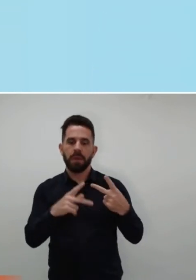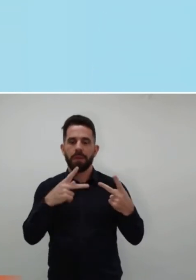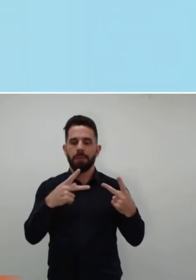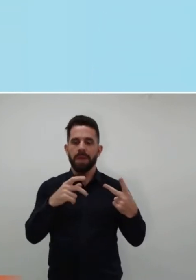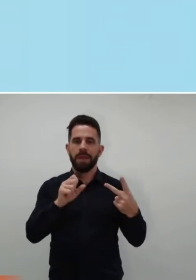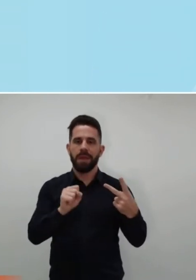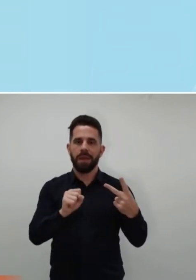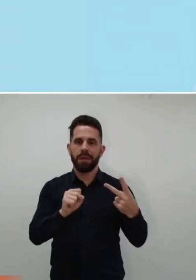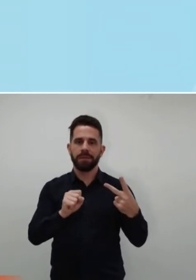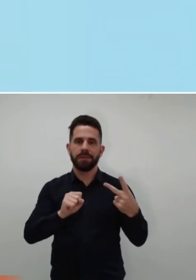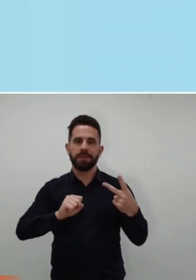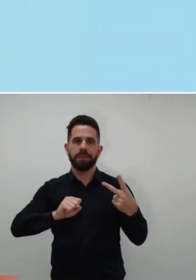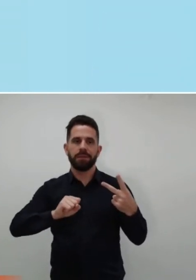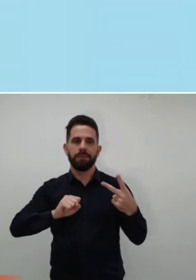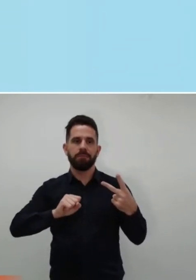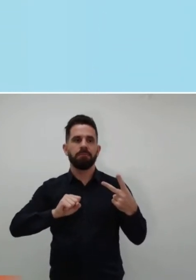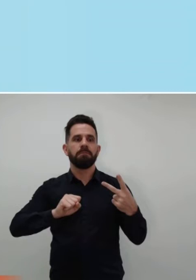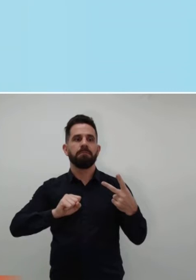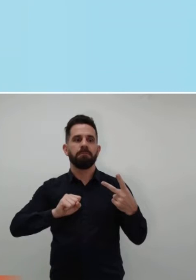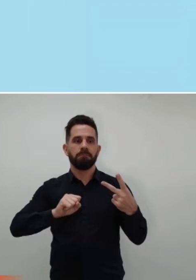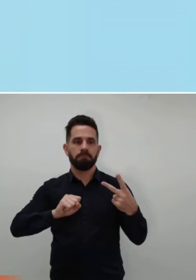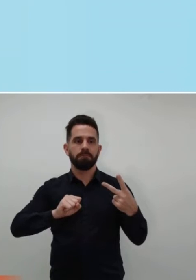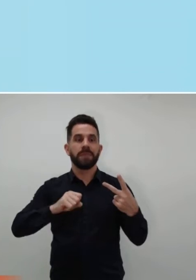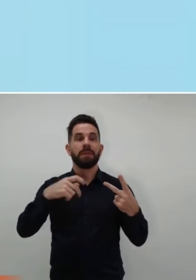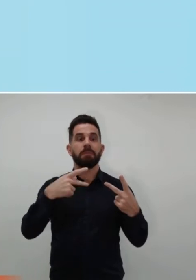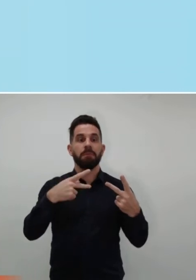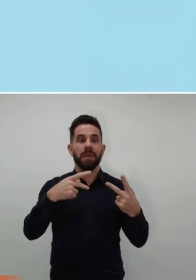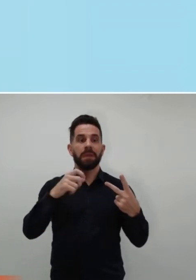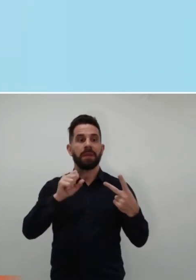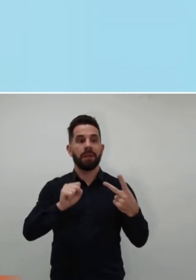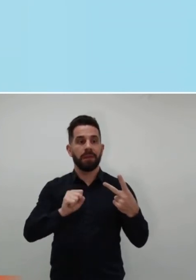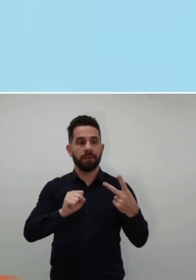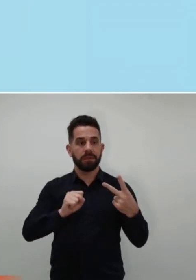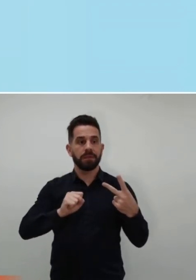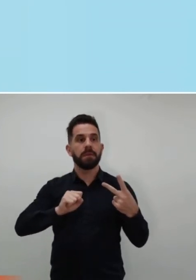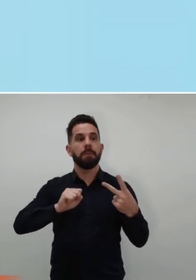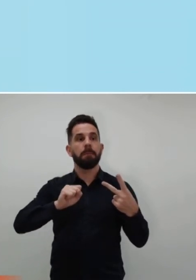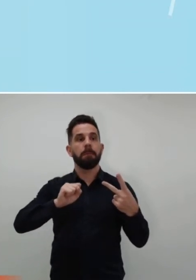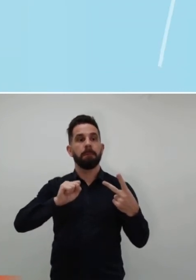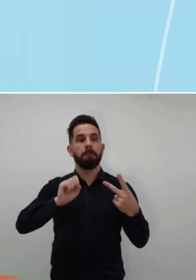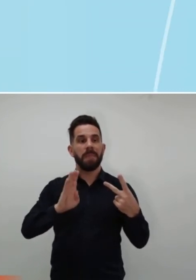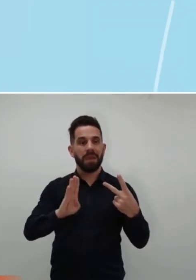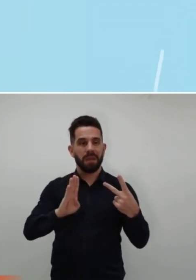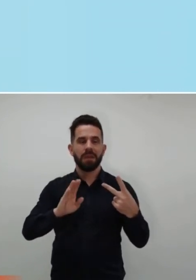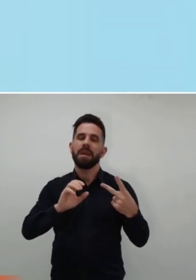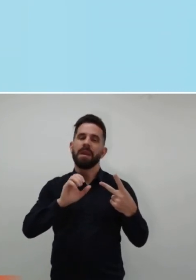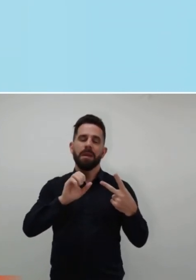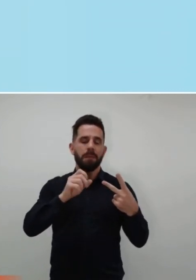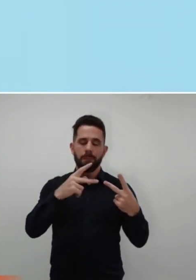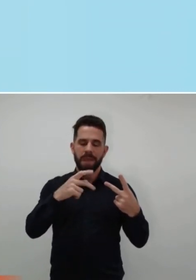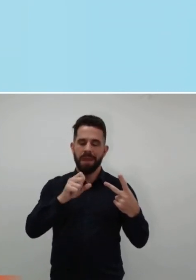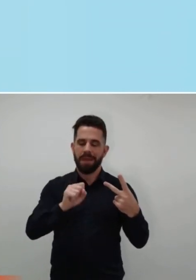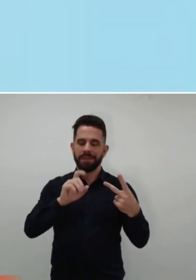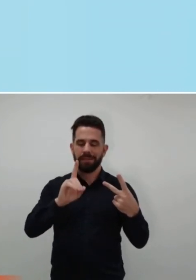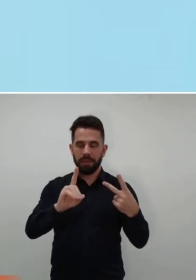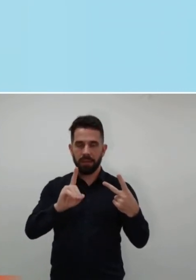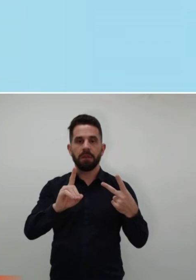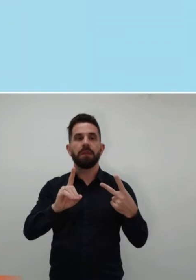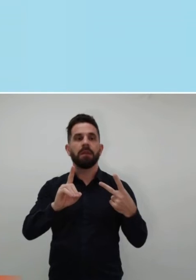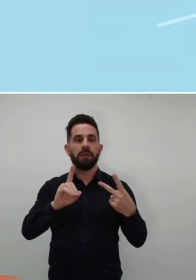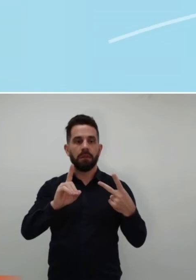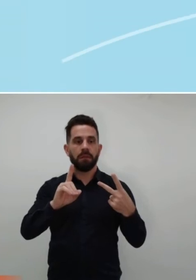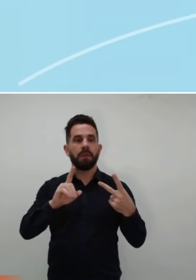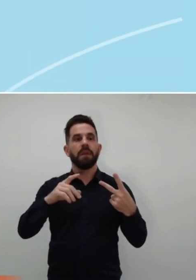tem 20% dos candidatos milionários. O PCB é a única sigla que não tem